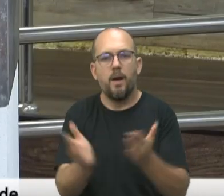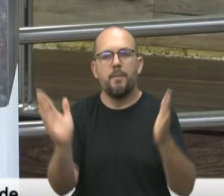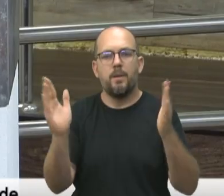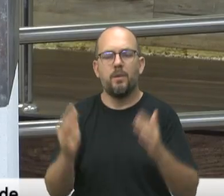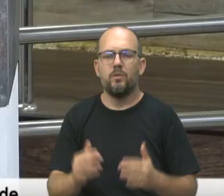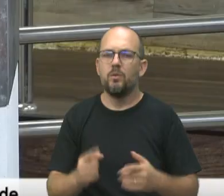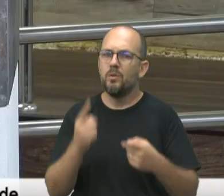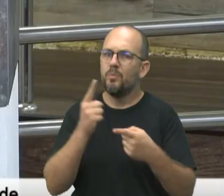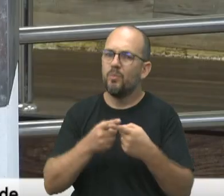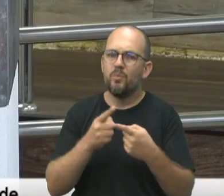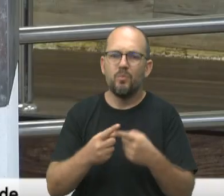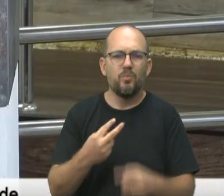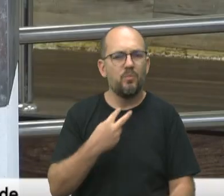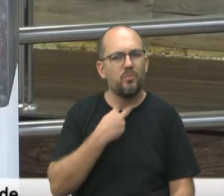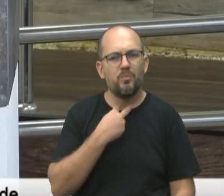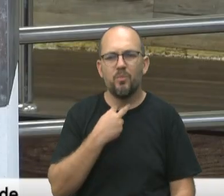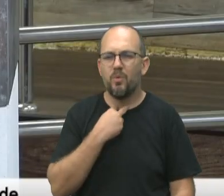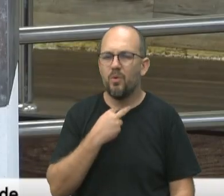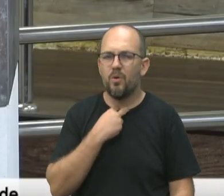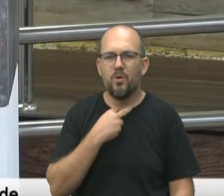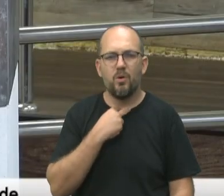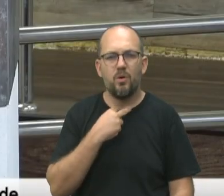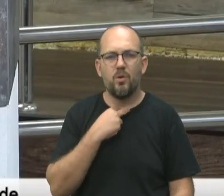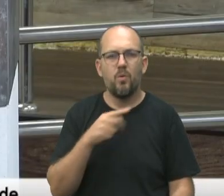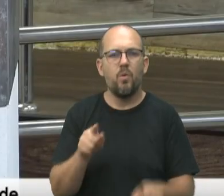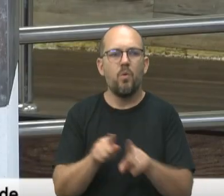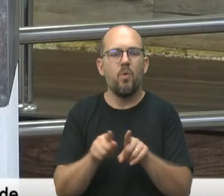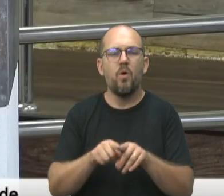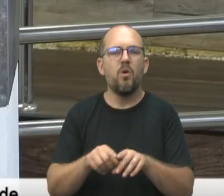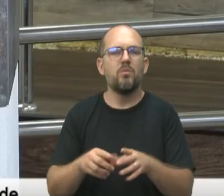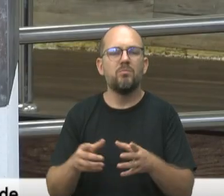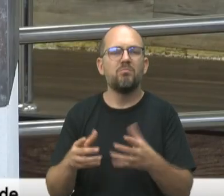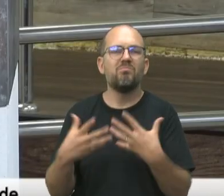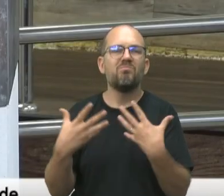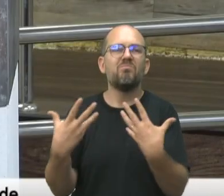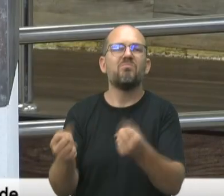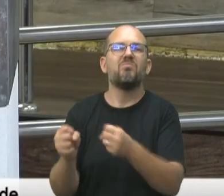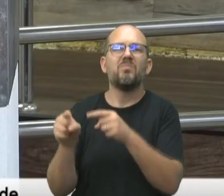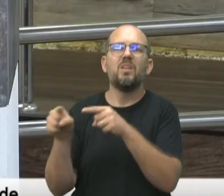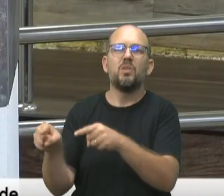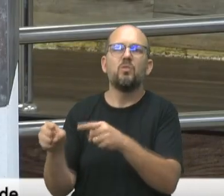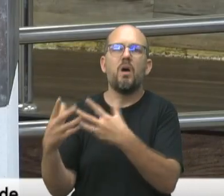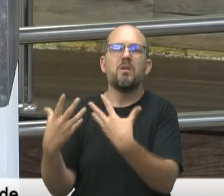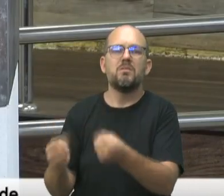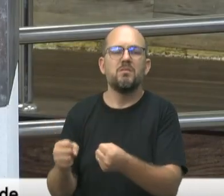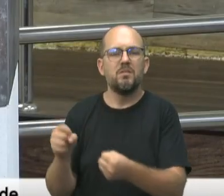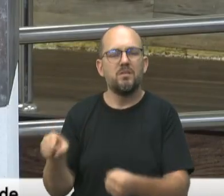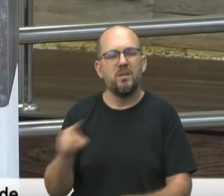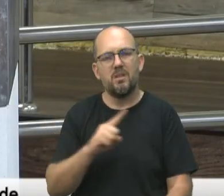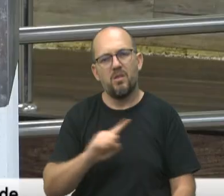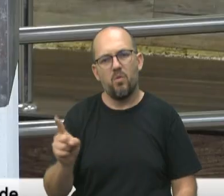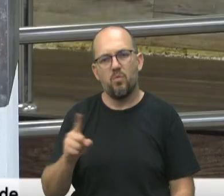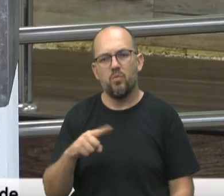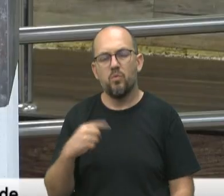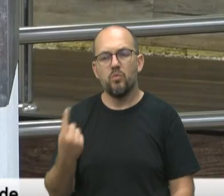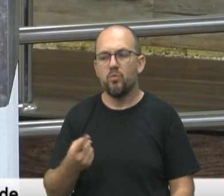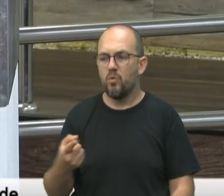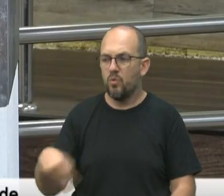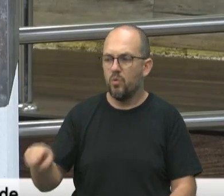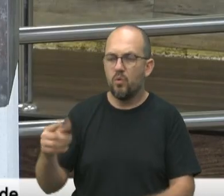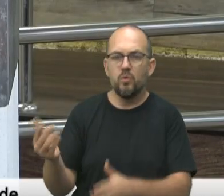se pode mais simplesmente aceitar isso. Aceitar que os nossos